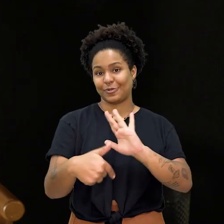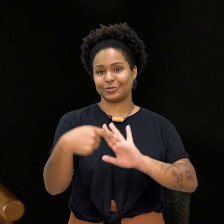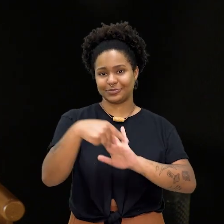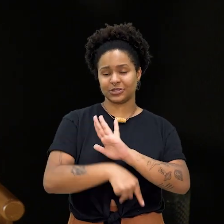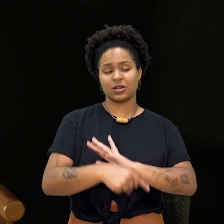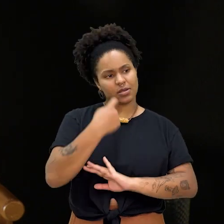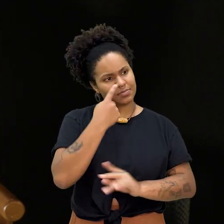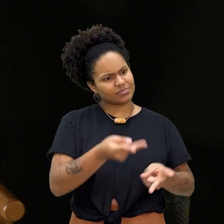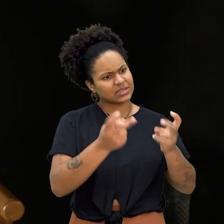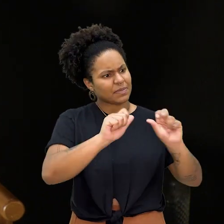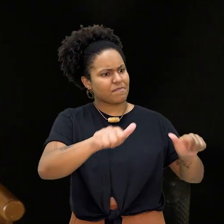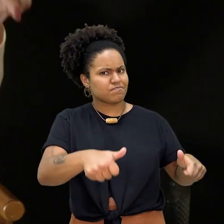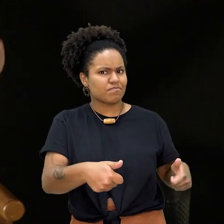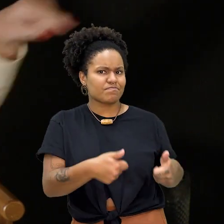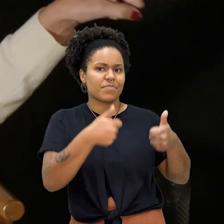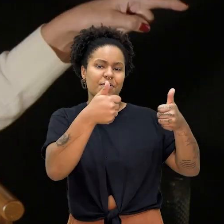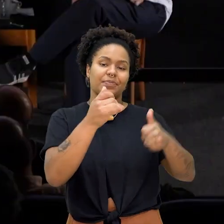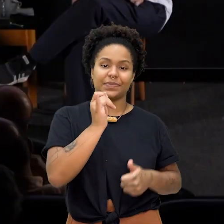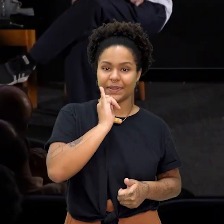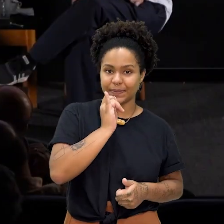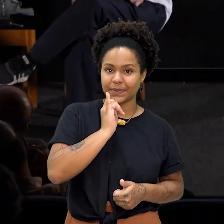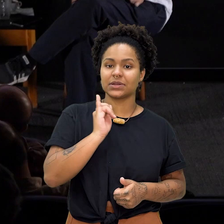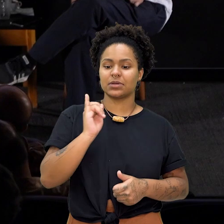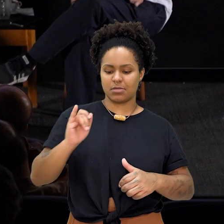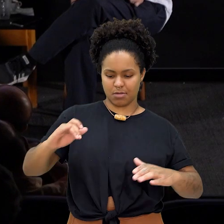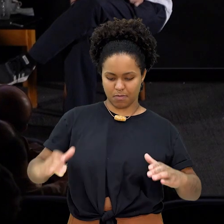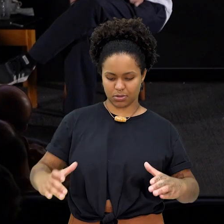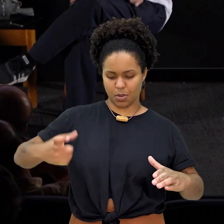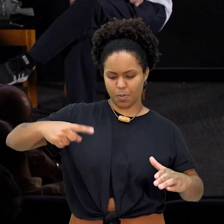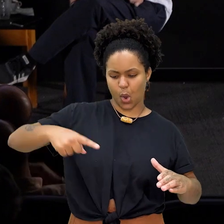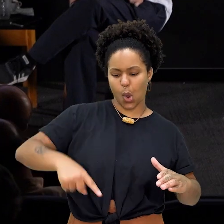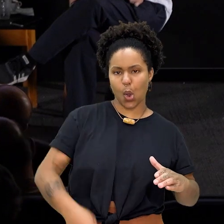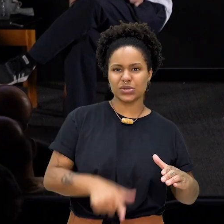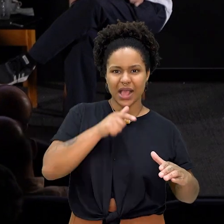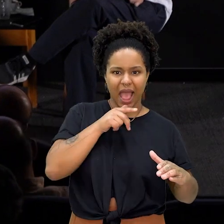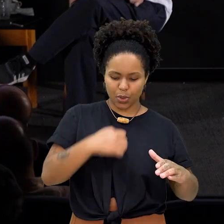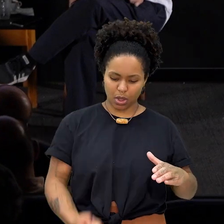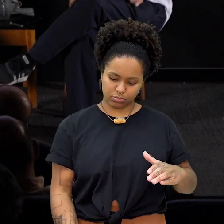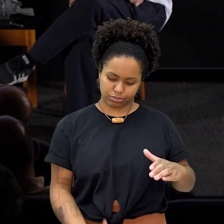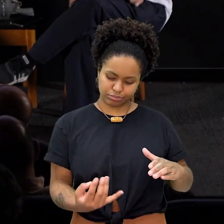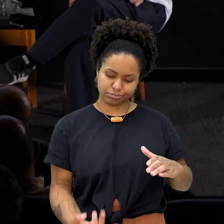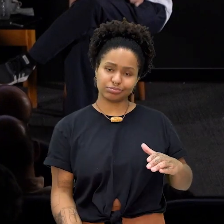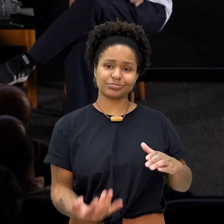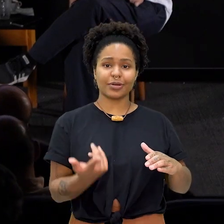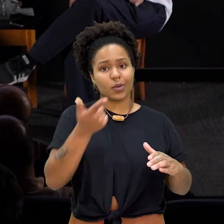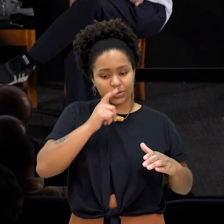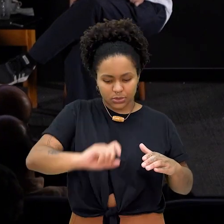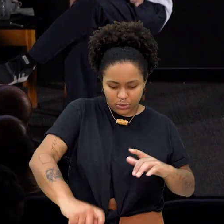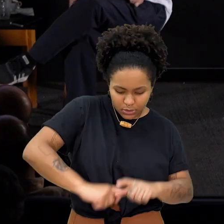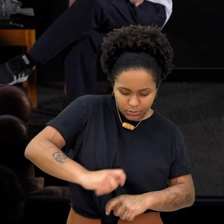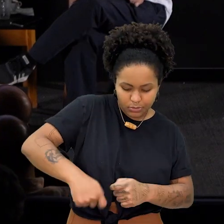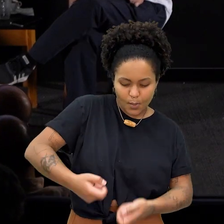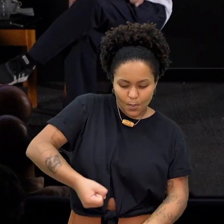programa, a gente já vê muita melhoria, como, por exemplo, o poço artesiano da Cyprus, que está tirando